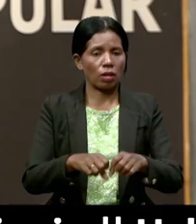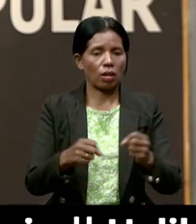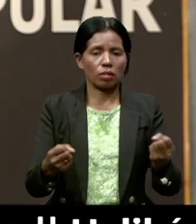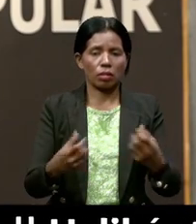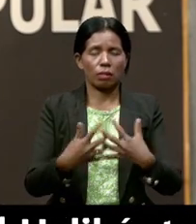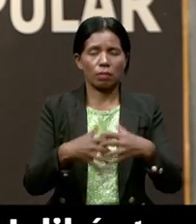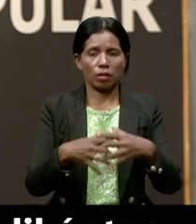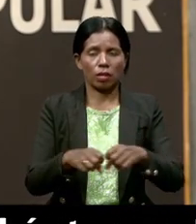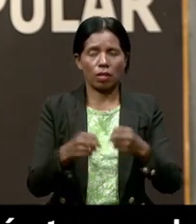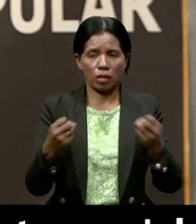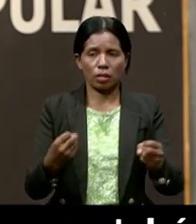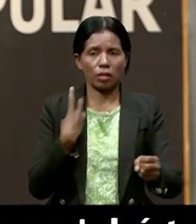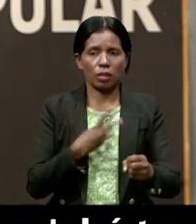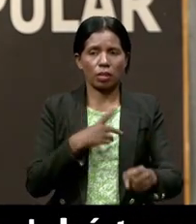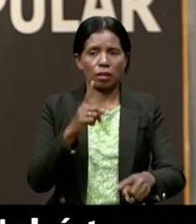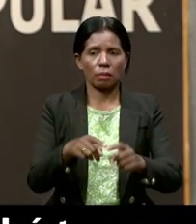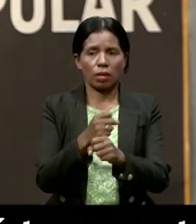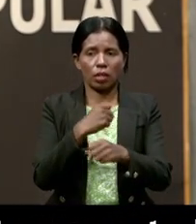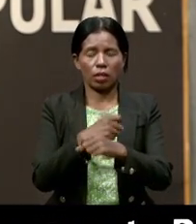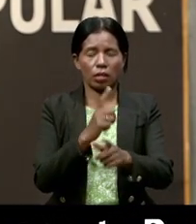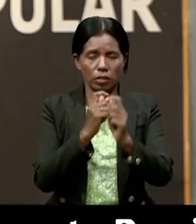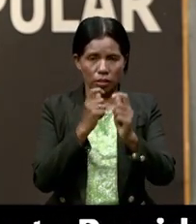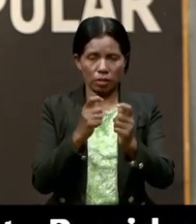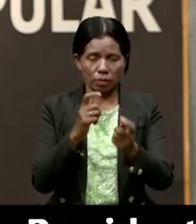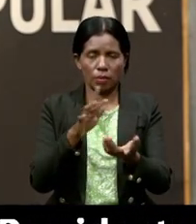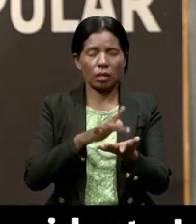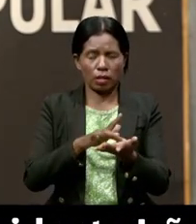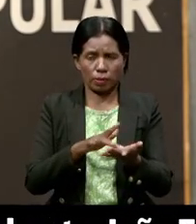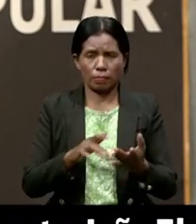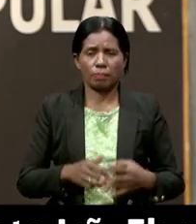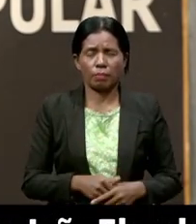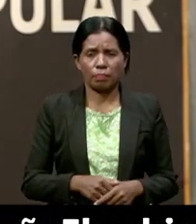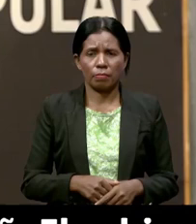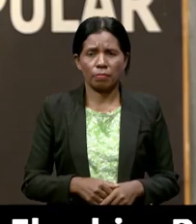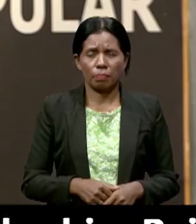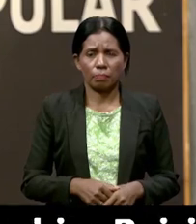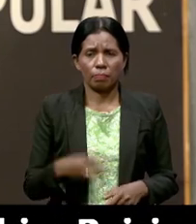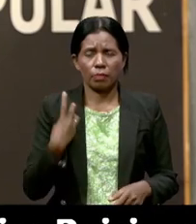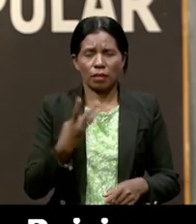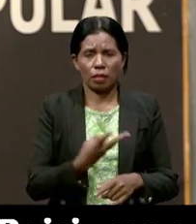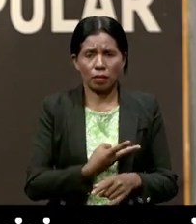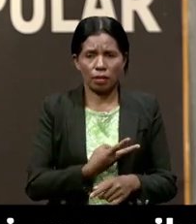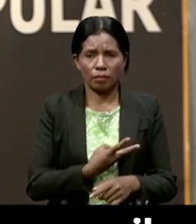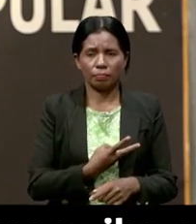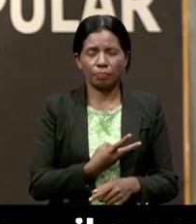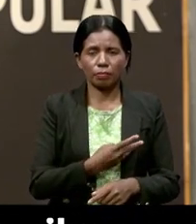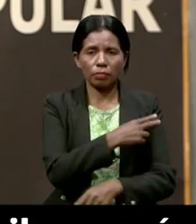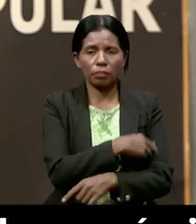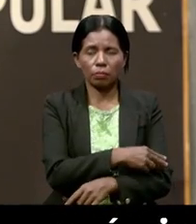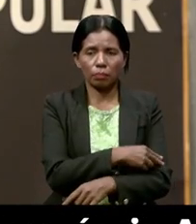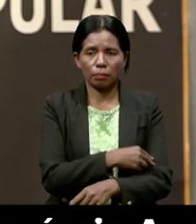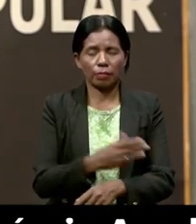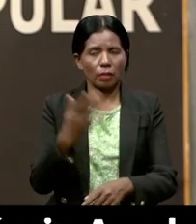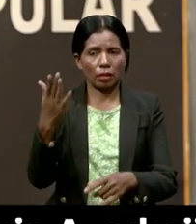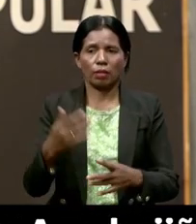beit la bele permite a tu bel halo teste vai tran e tenia a gestão por exemplo o hospital nacional de carek nem na